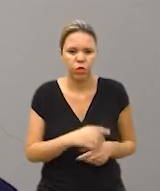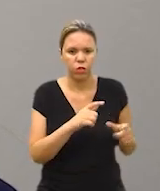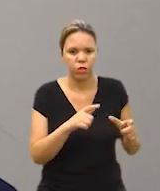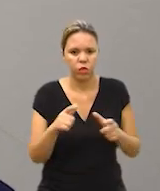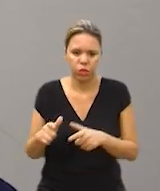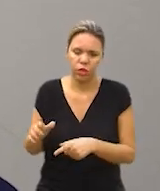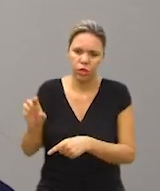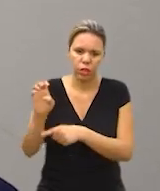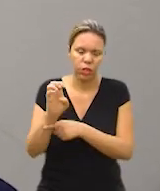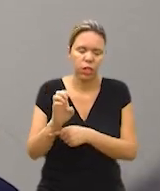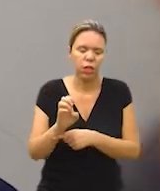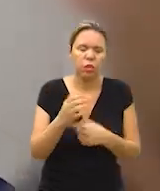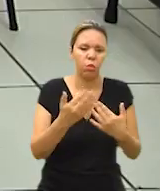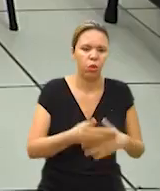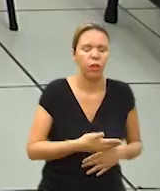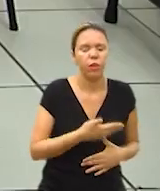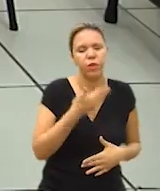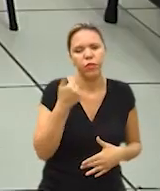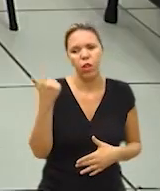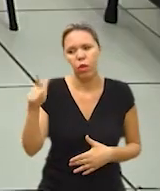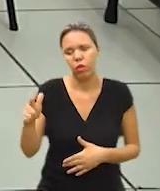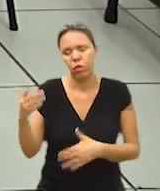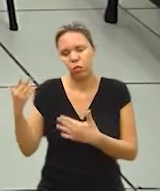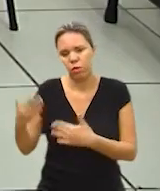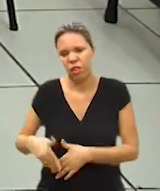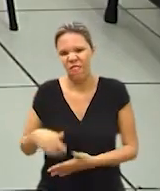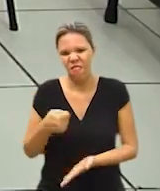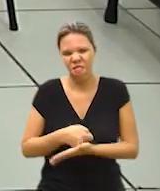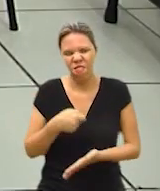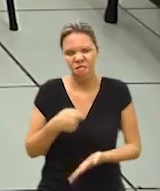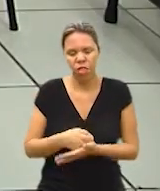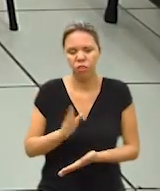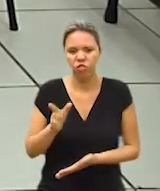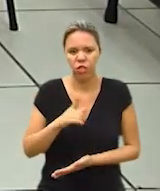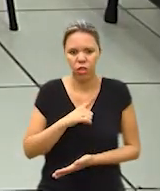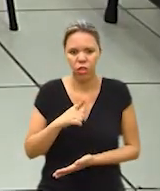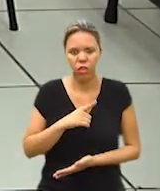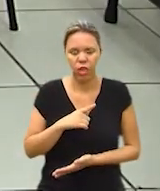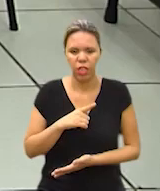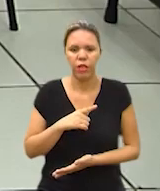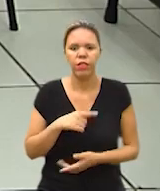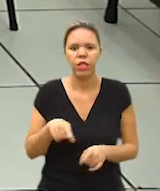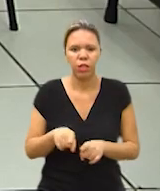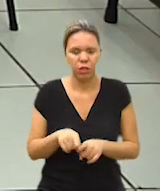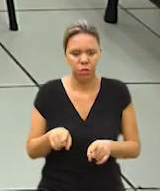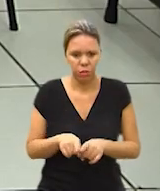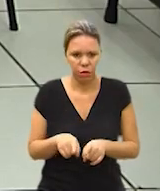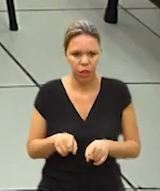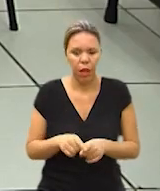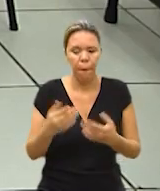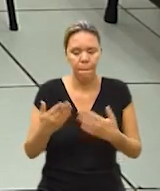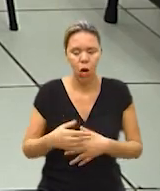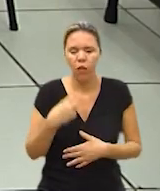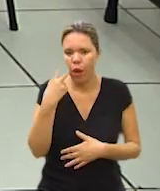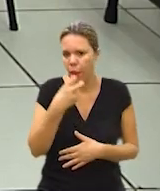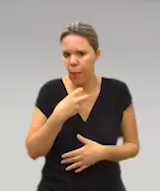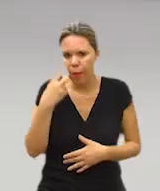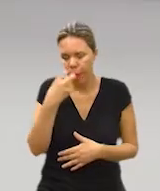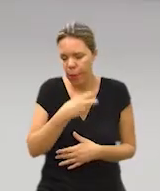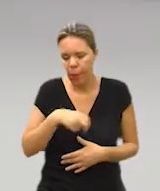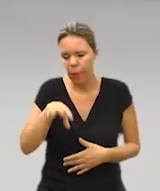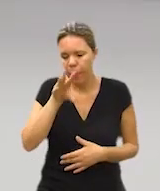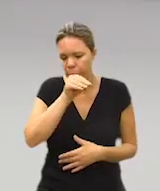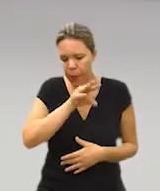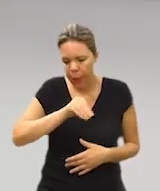mais fáceis e estados mais exigentes. Mas já existiu, inclusive, exame oral. Existiu uma época da OAB que